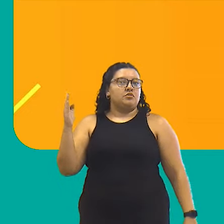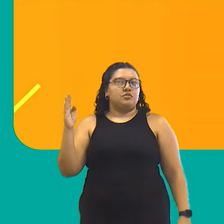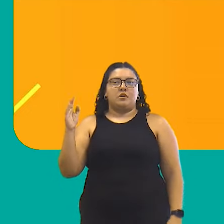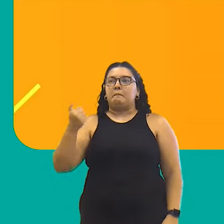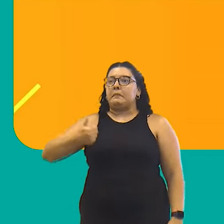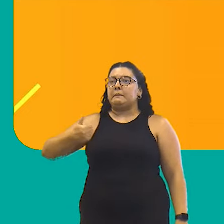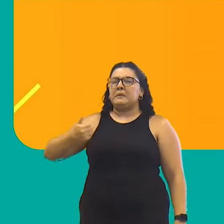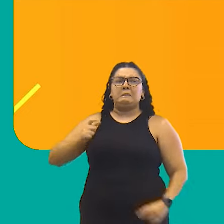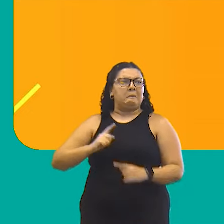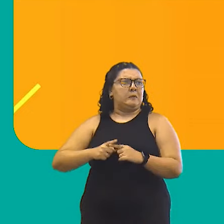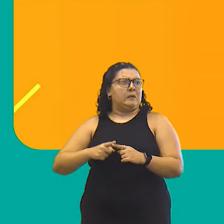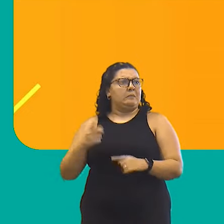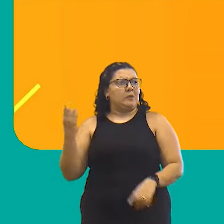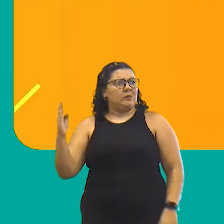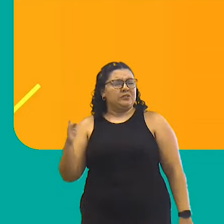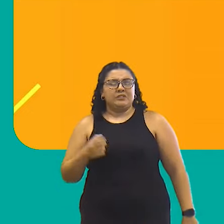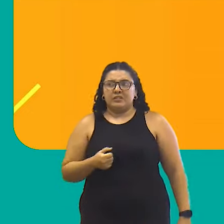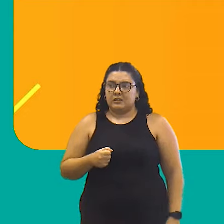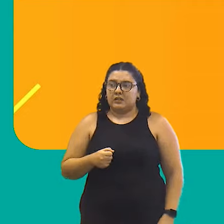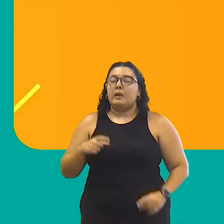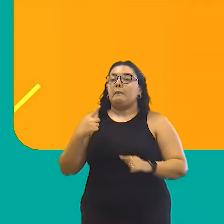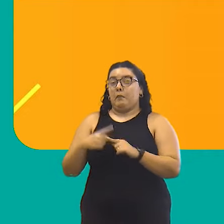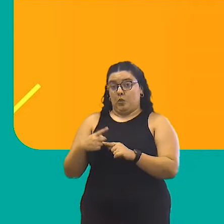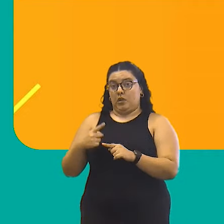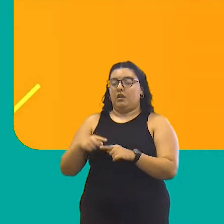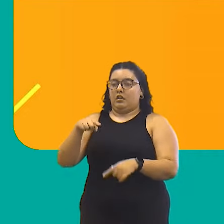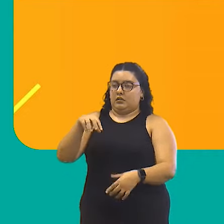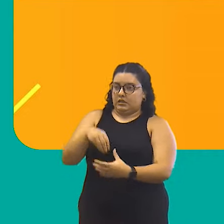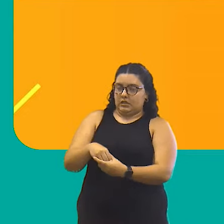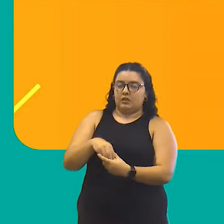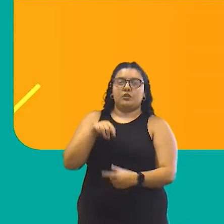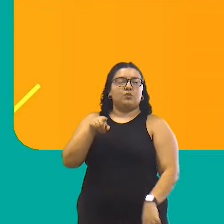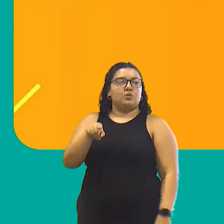Professor, mas por que biologia? Porque existe uma